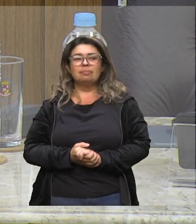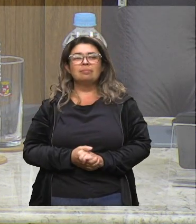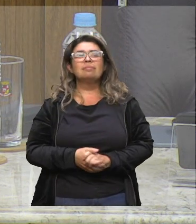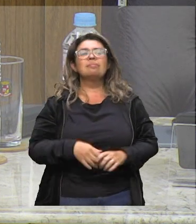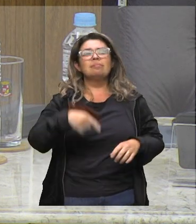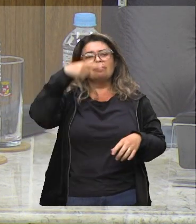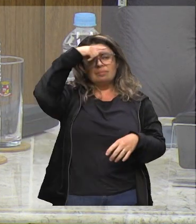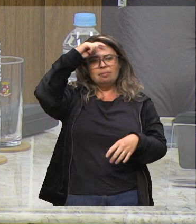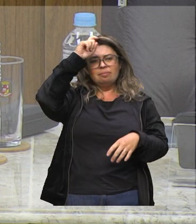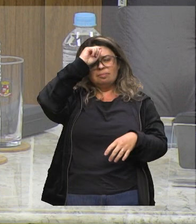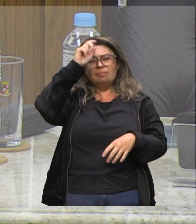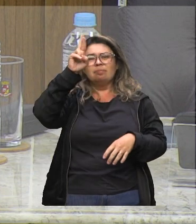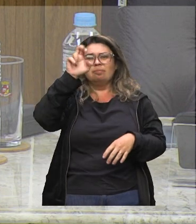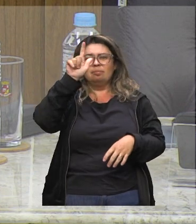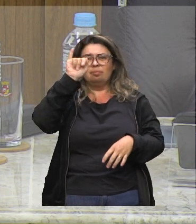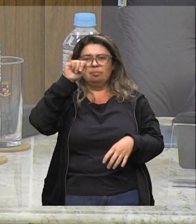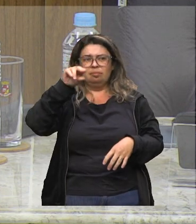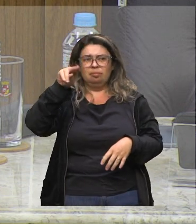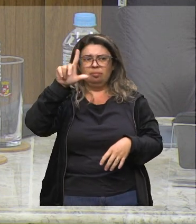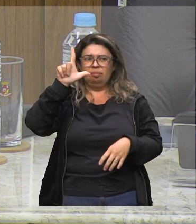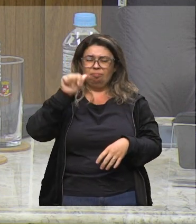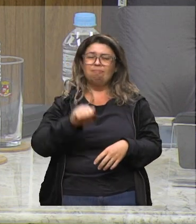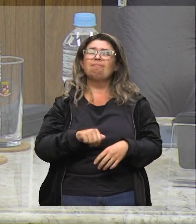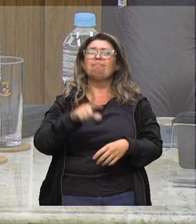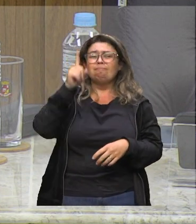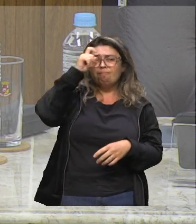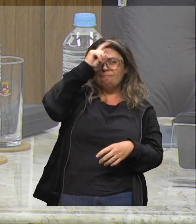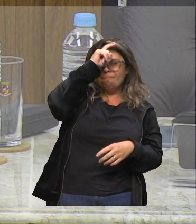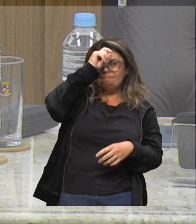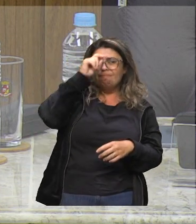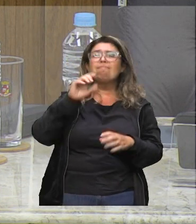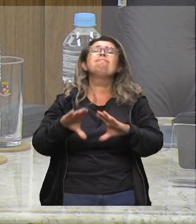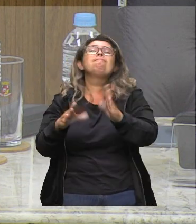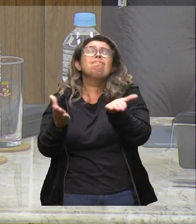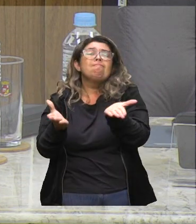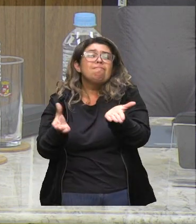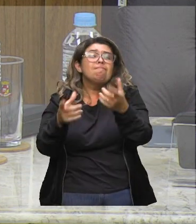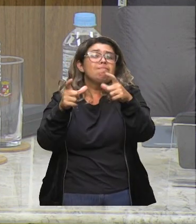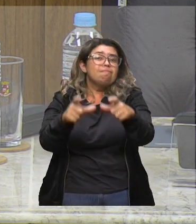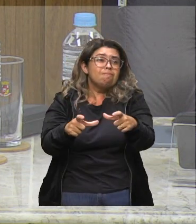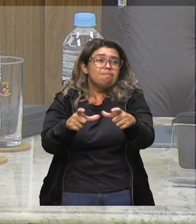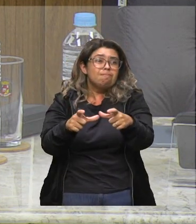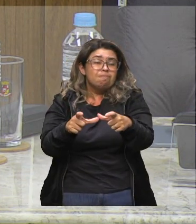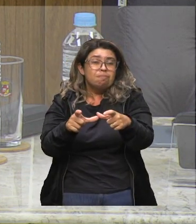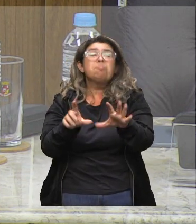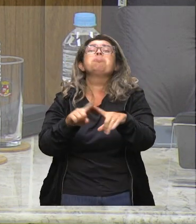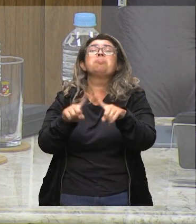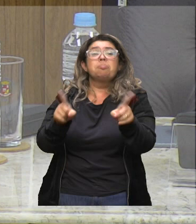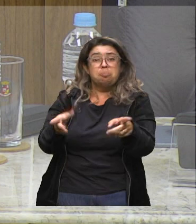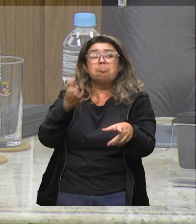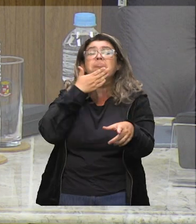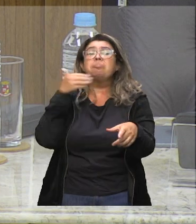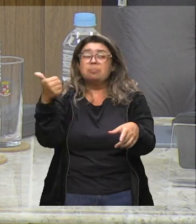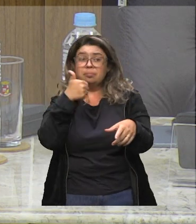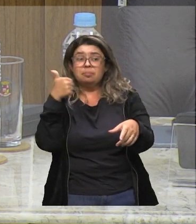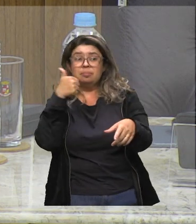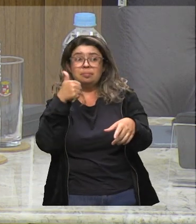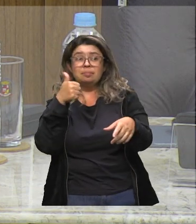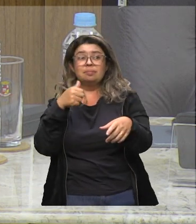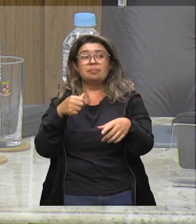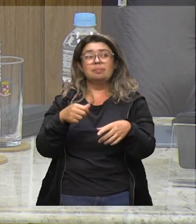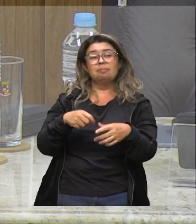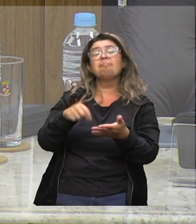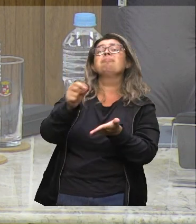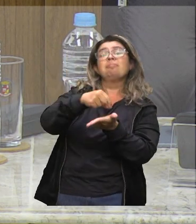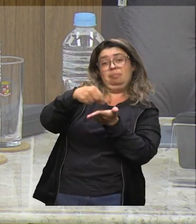hospital está na UTI, alguém colocou o hospital lá nessa UTI. Agora, tem que tirar? Tem que tirar. Né? O cara que está lá hoje com a